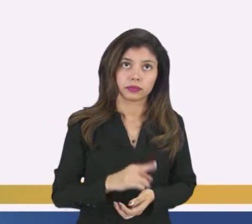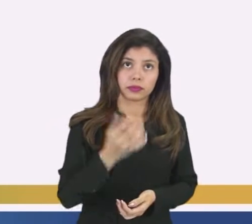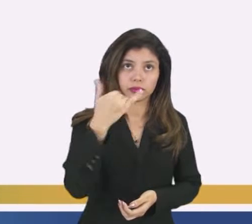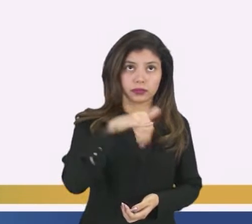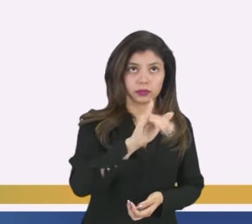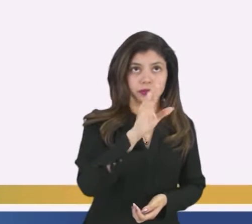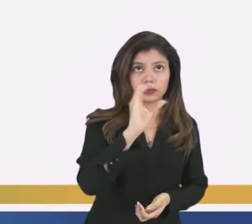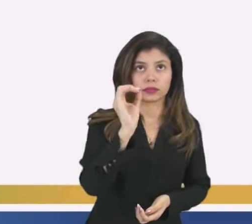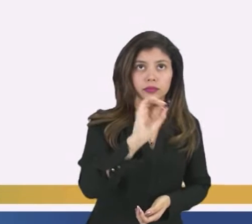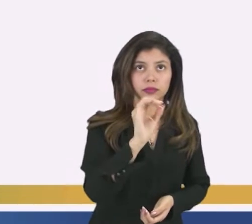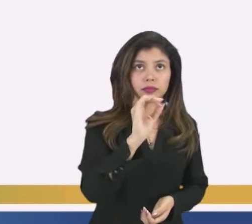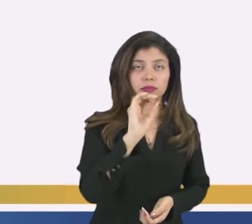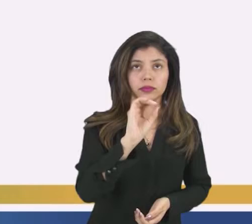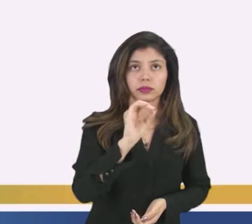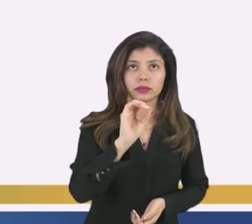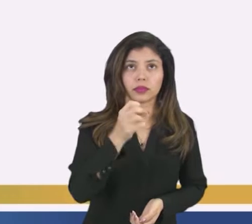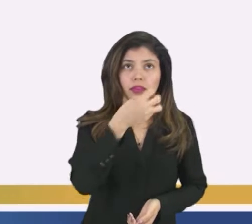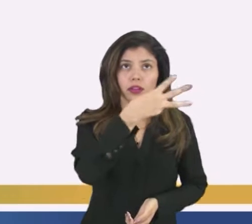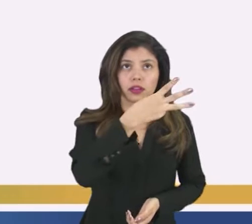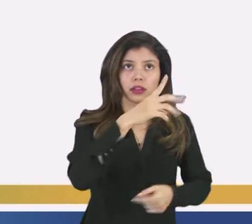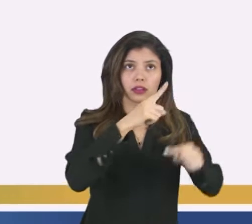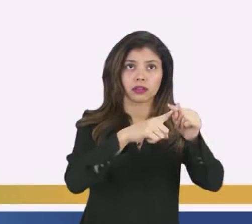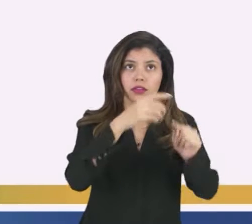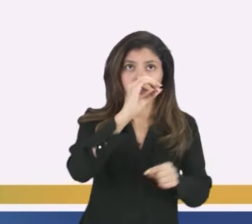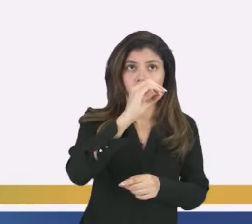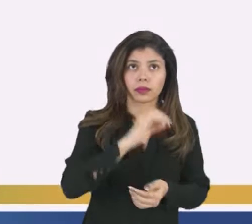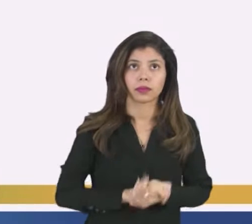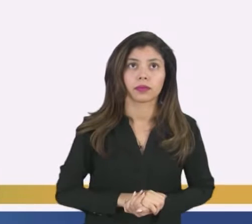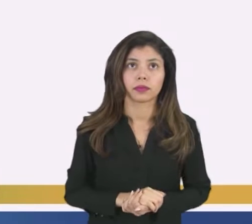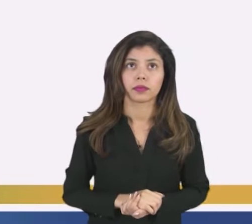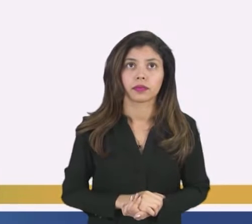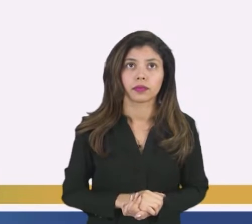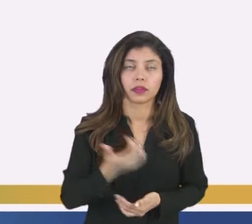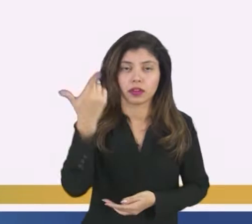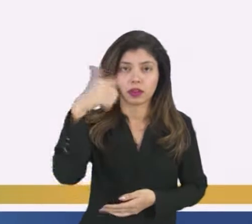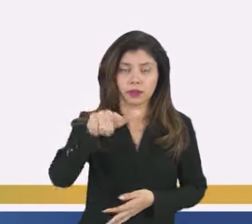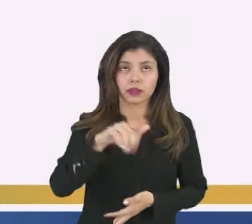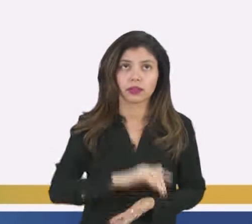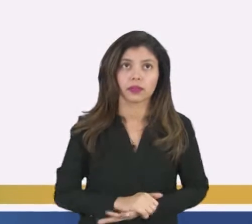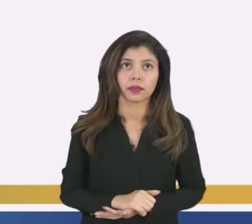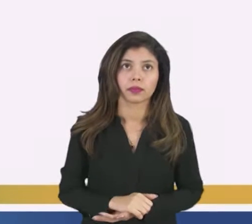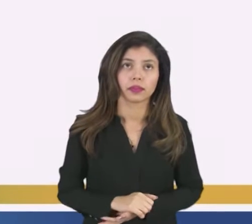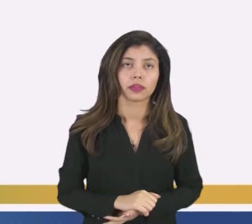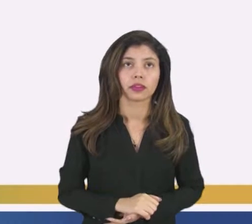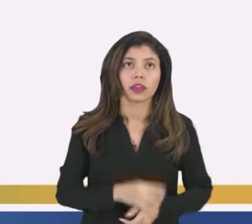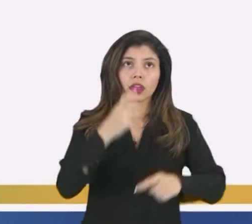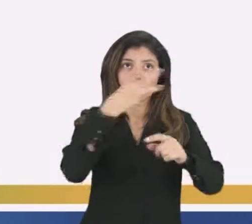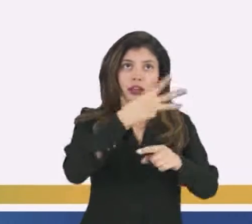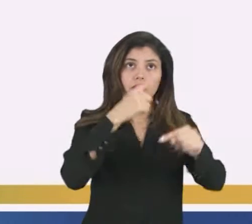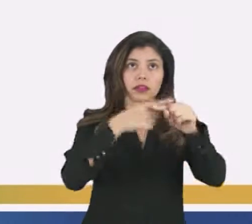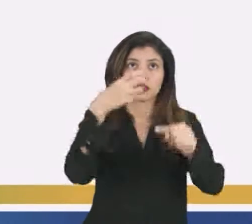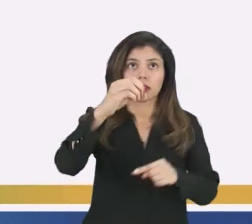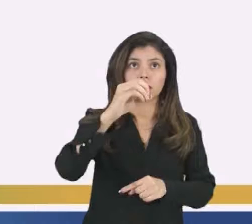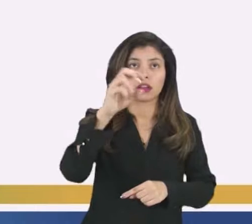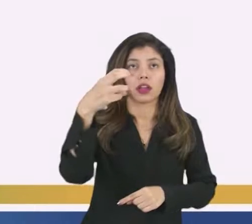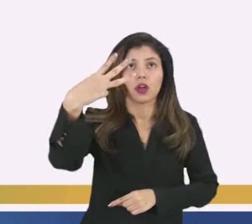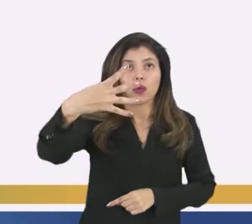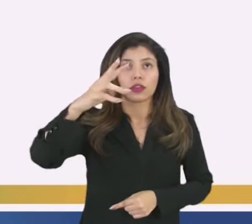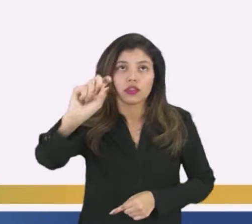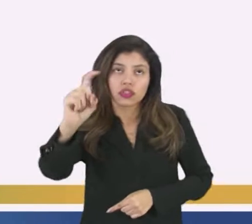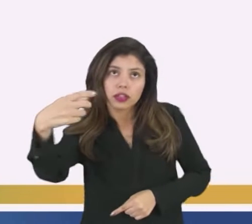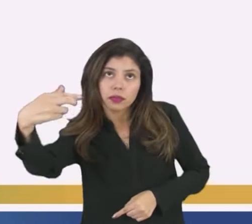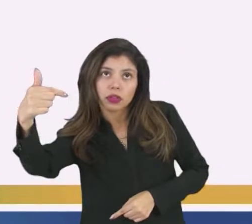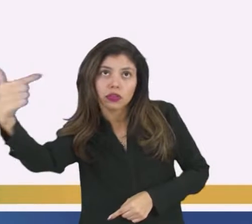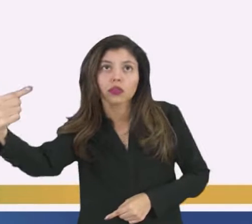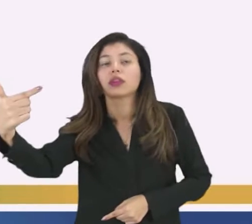y. Aqui, ó, fica 3 vezes 0. E aqui repete. Tá? 3 vezes 0 é 0, vai ficar 4x